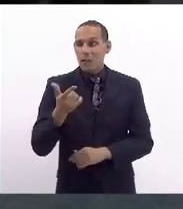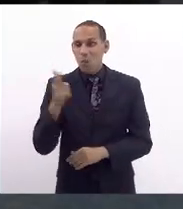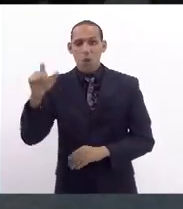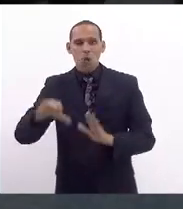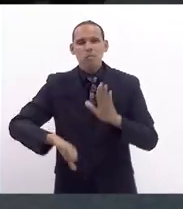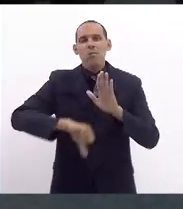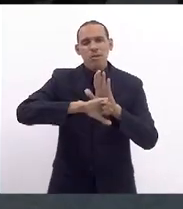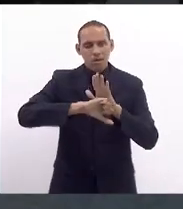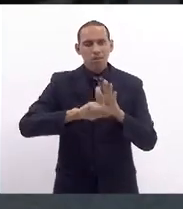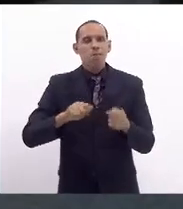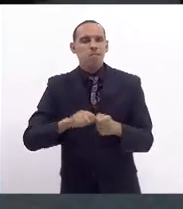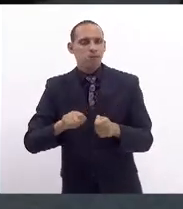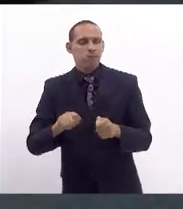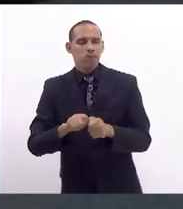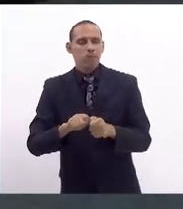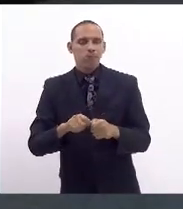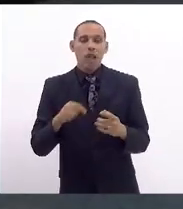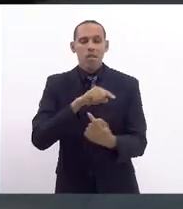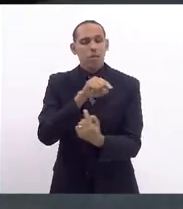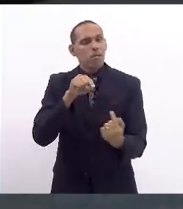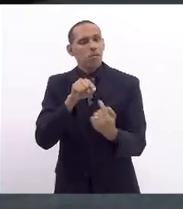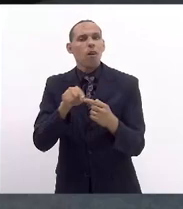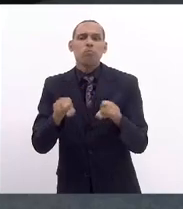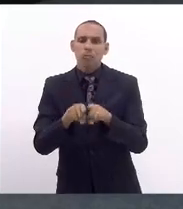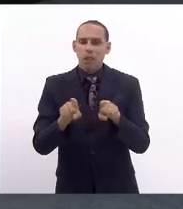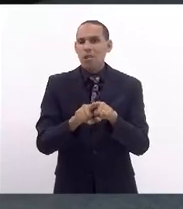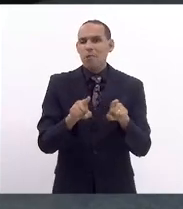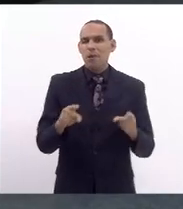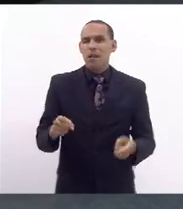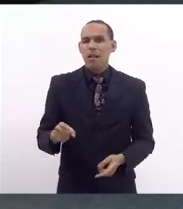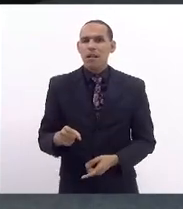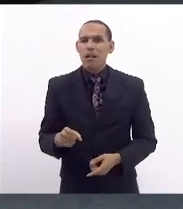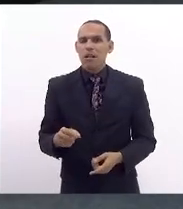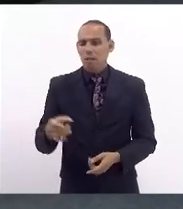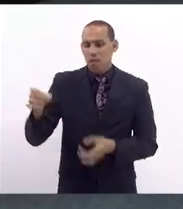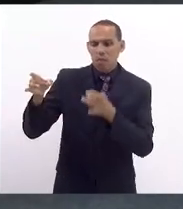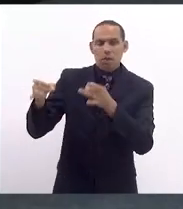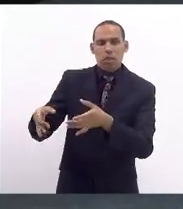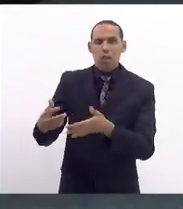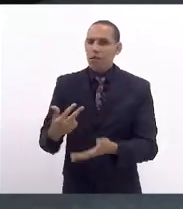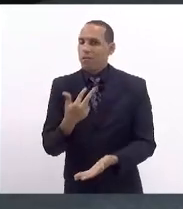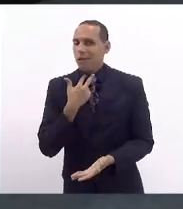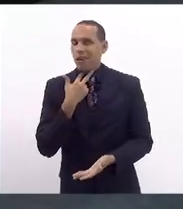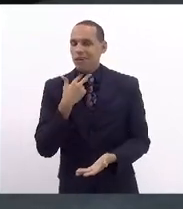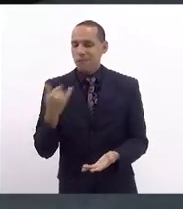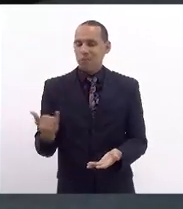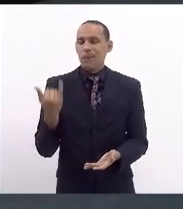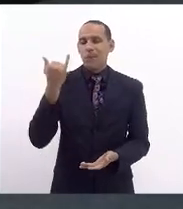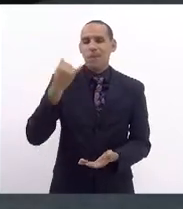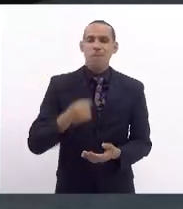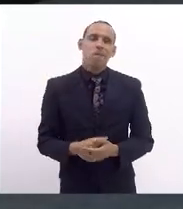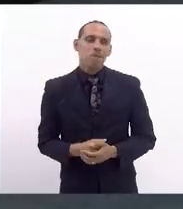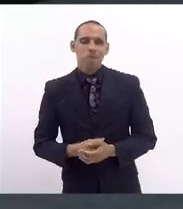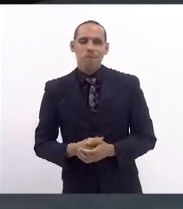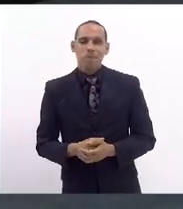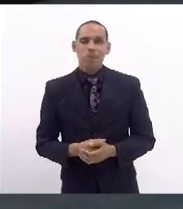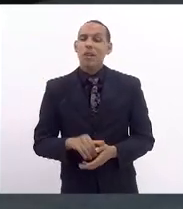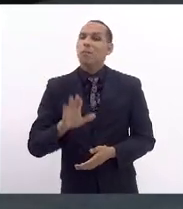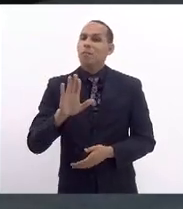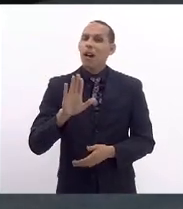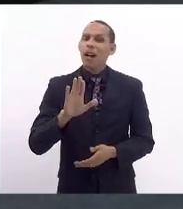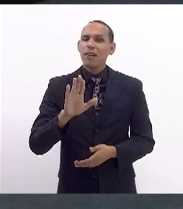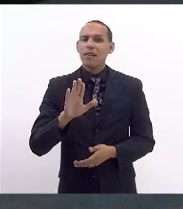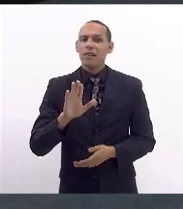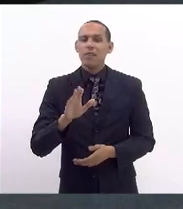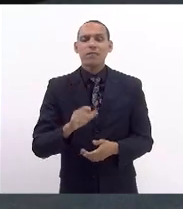e essa importante missão também está muito longe de ser dispensável mas passa também